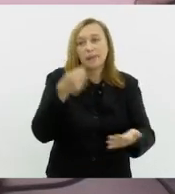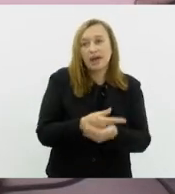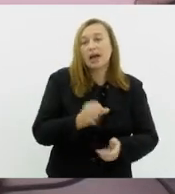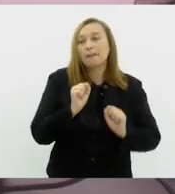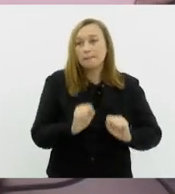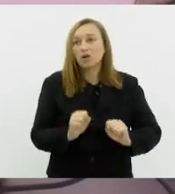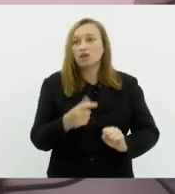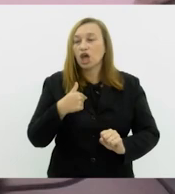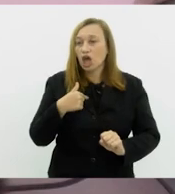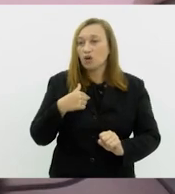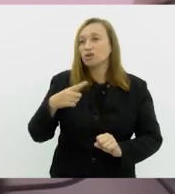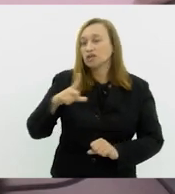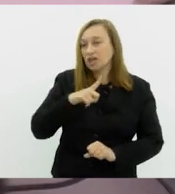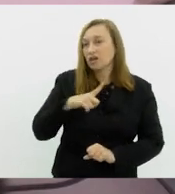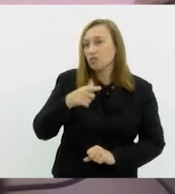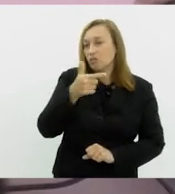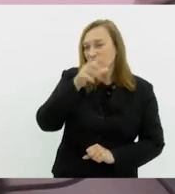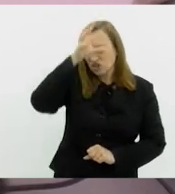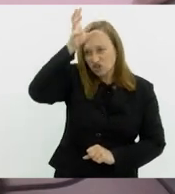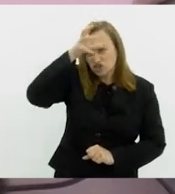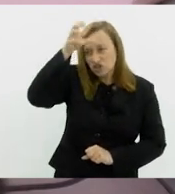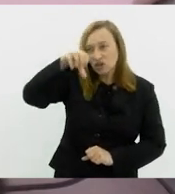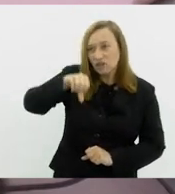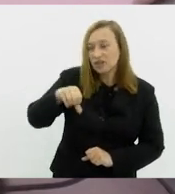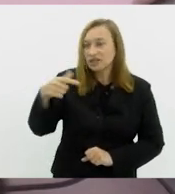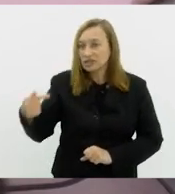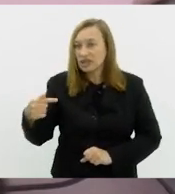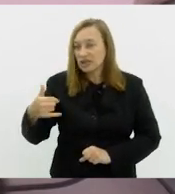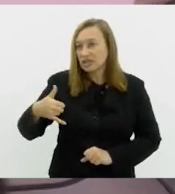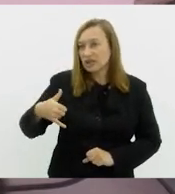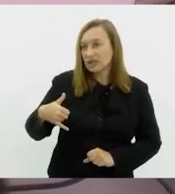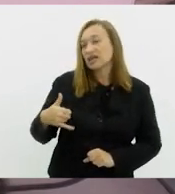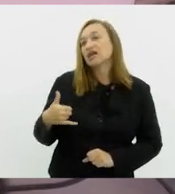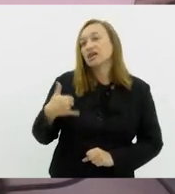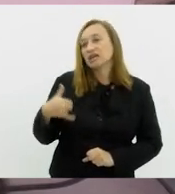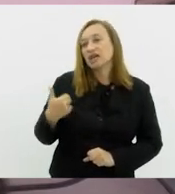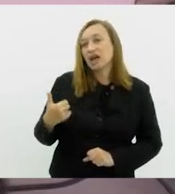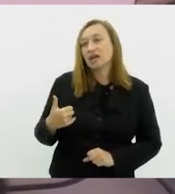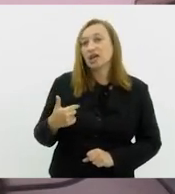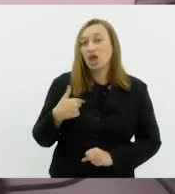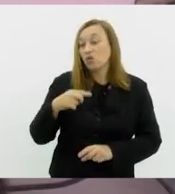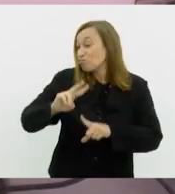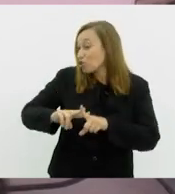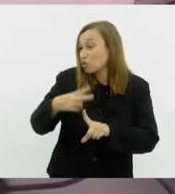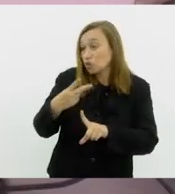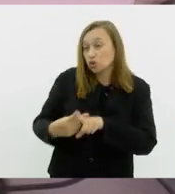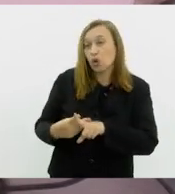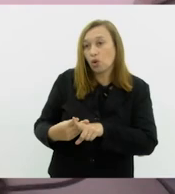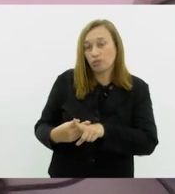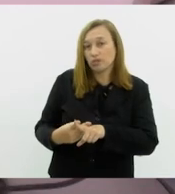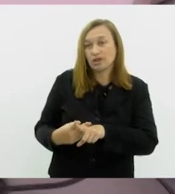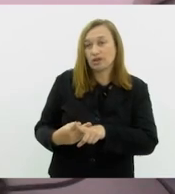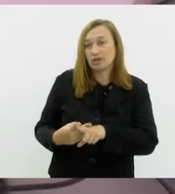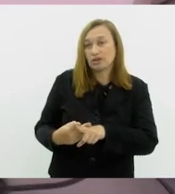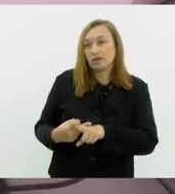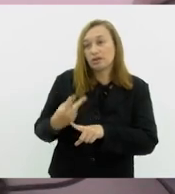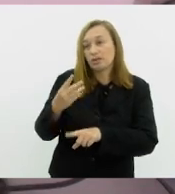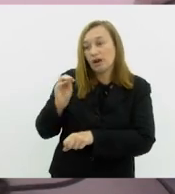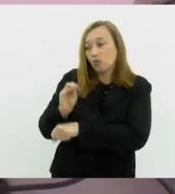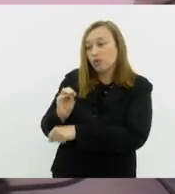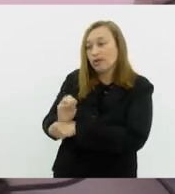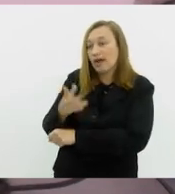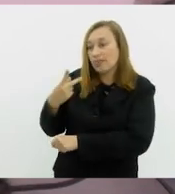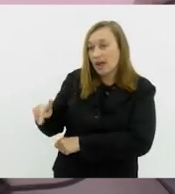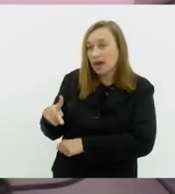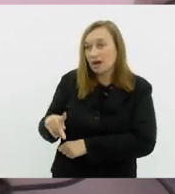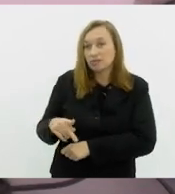que eu me desdobro em 30 para poder manter uma qualidade de vida digna para minha tia, porque eu não tenho quem cuide. Então, a